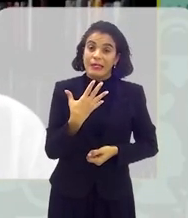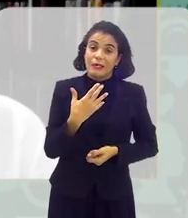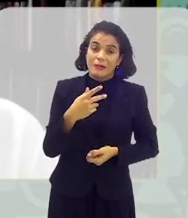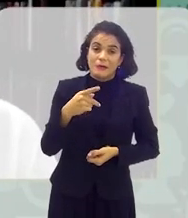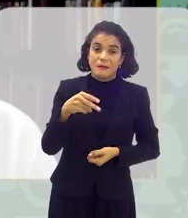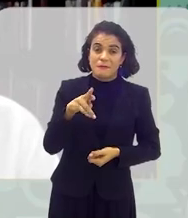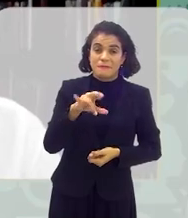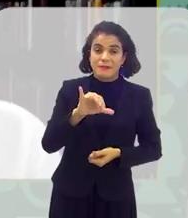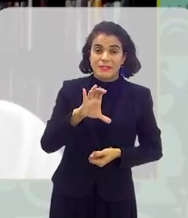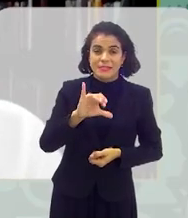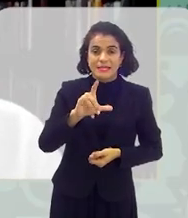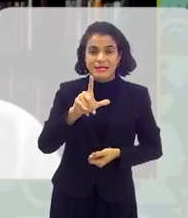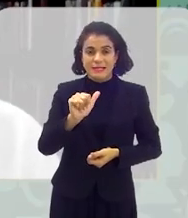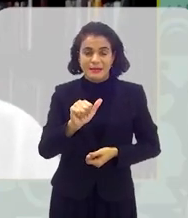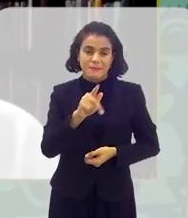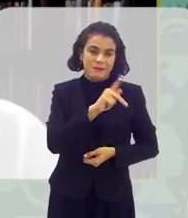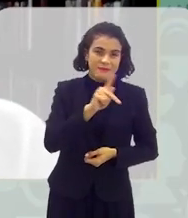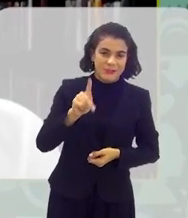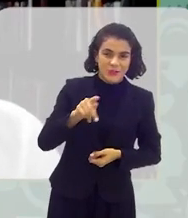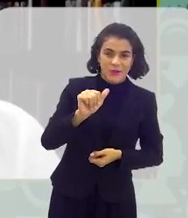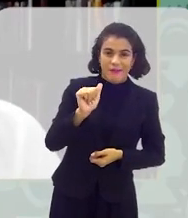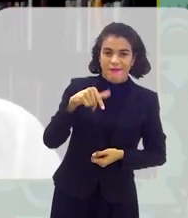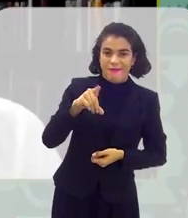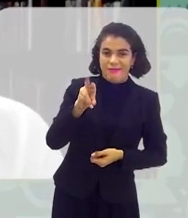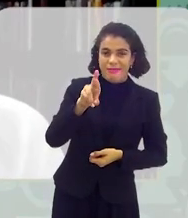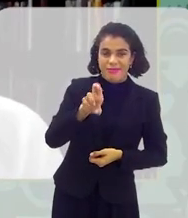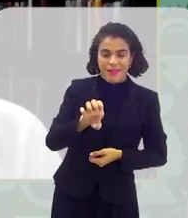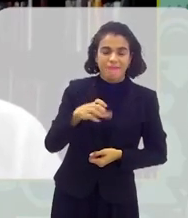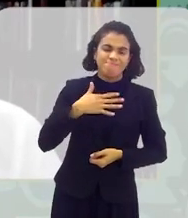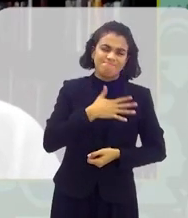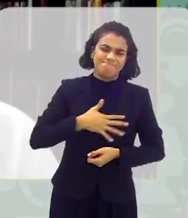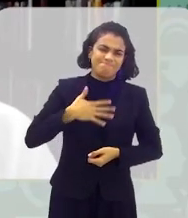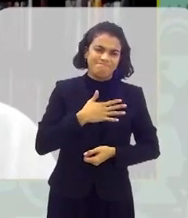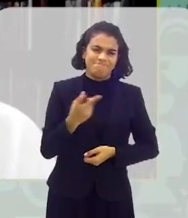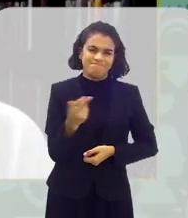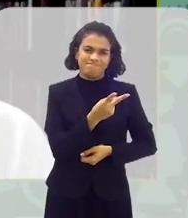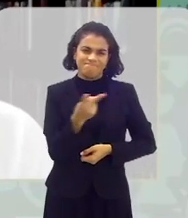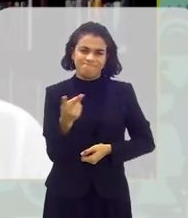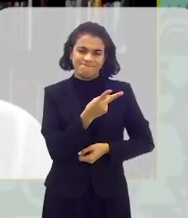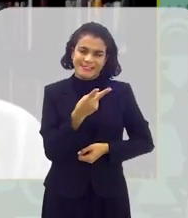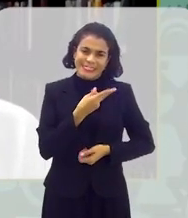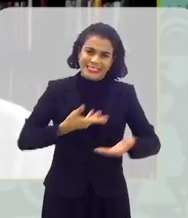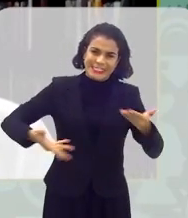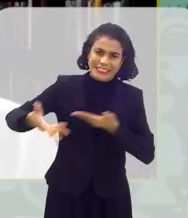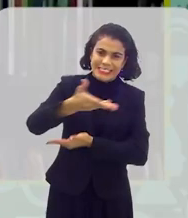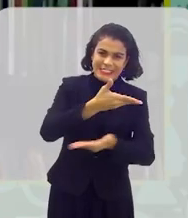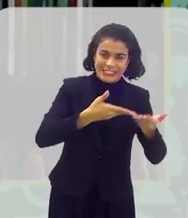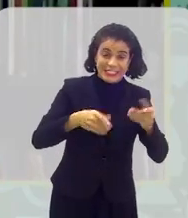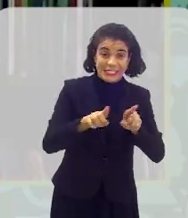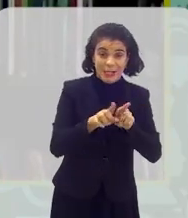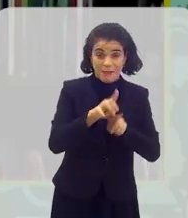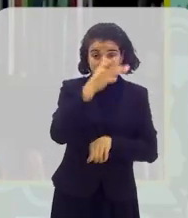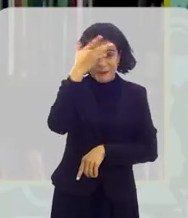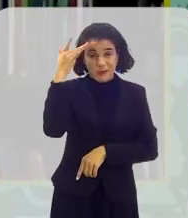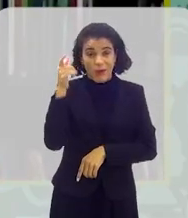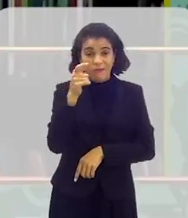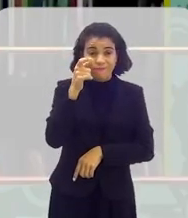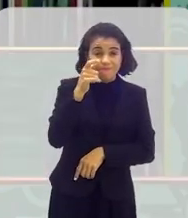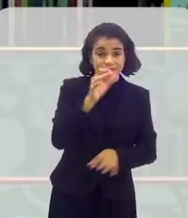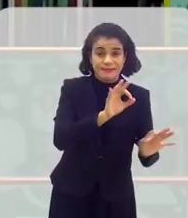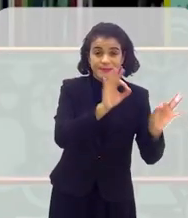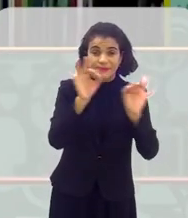Priscila Olá professora André é um prazer estar com vocês aqui todos os seus telespectadores